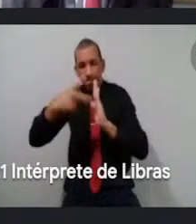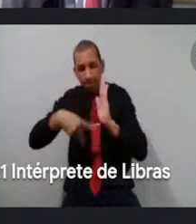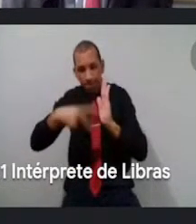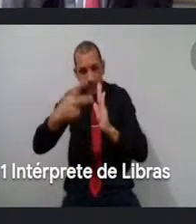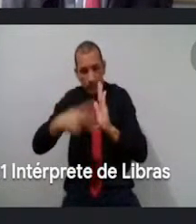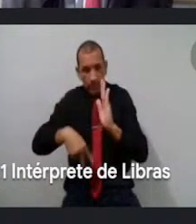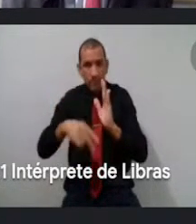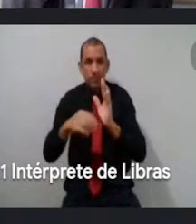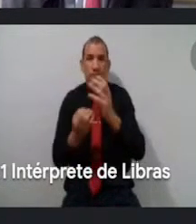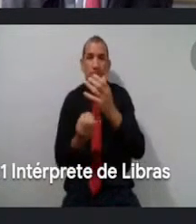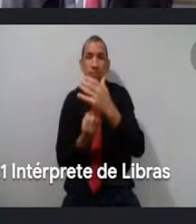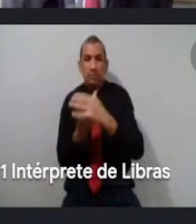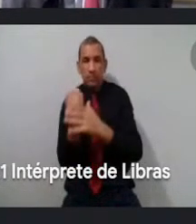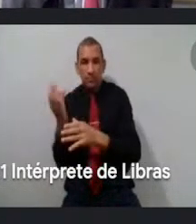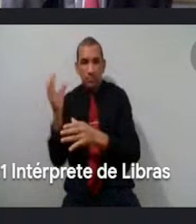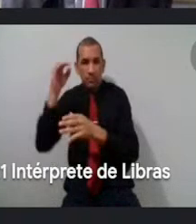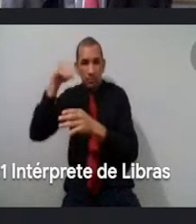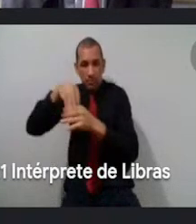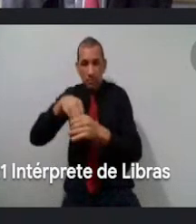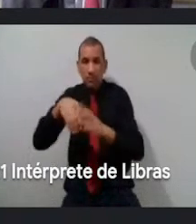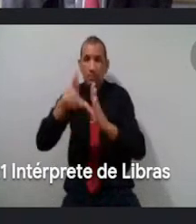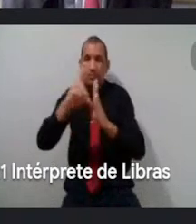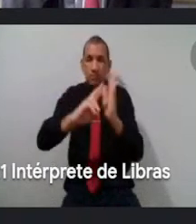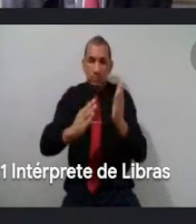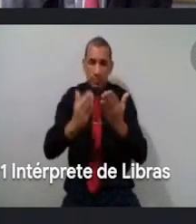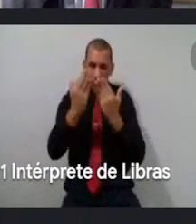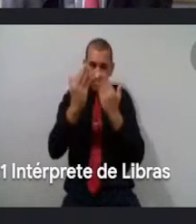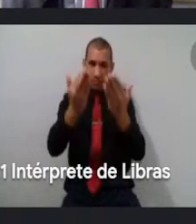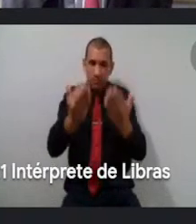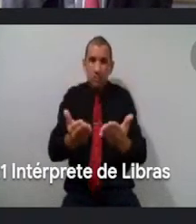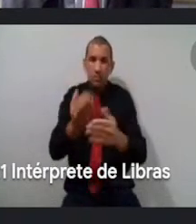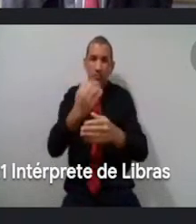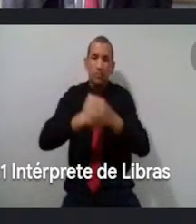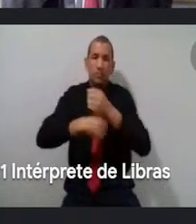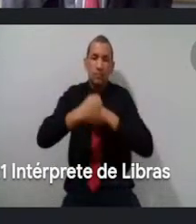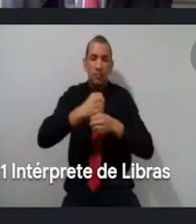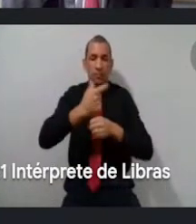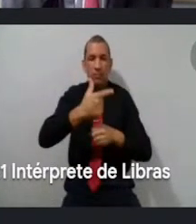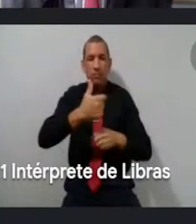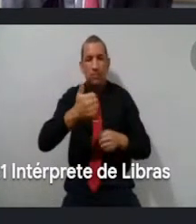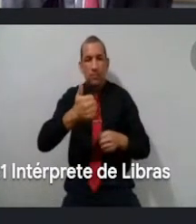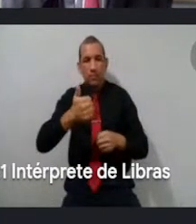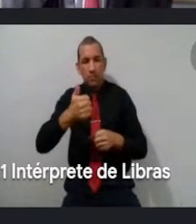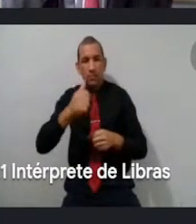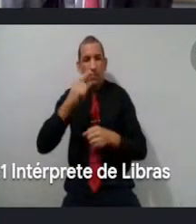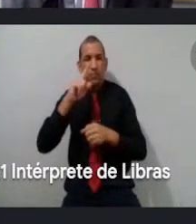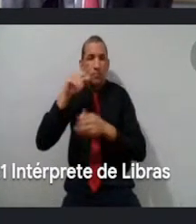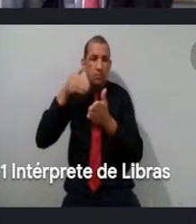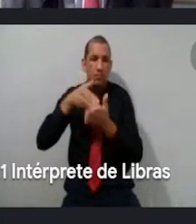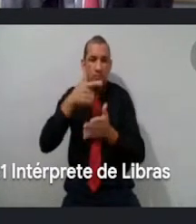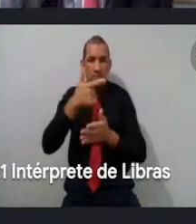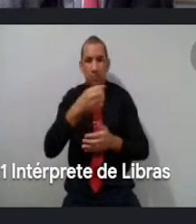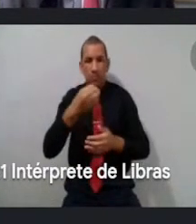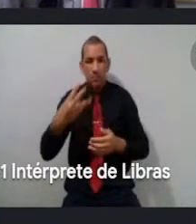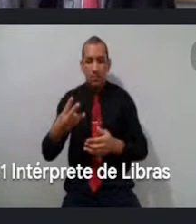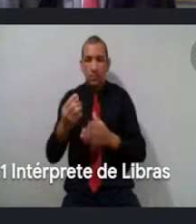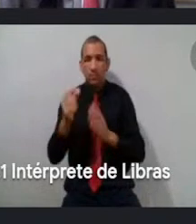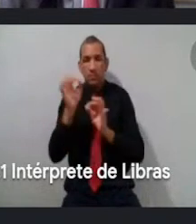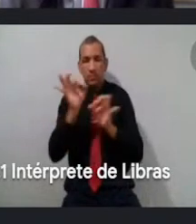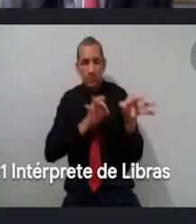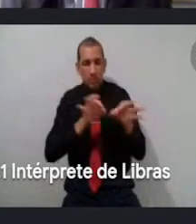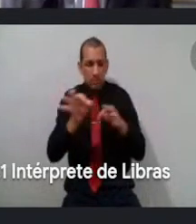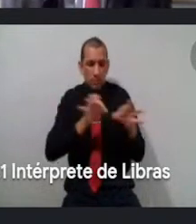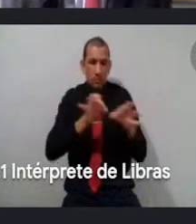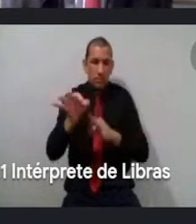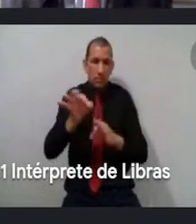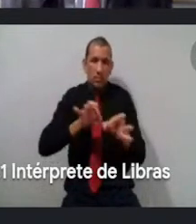materializado o programa de gestão de vossa excelência para o biênio 2021/2022 e trabalho de elaboração